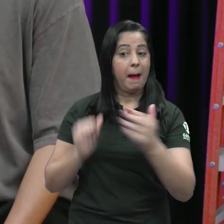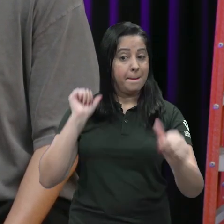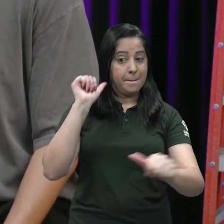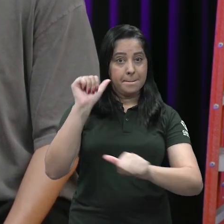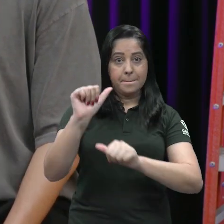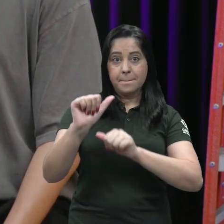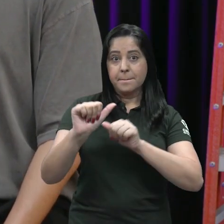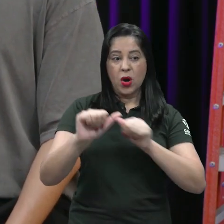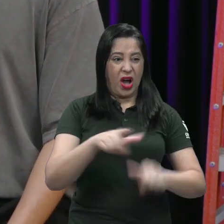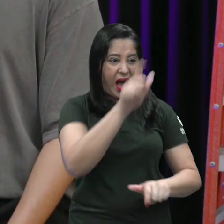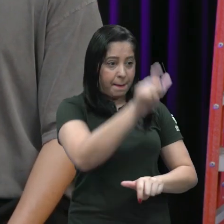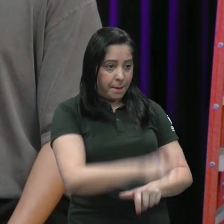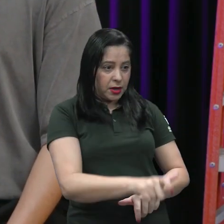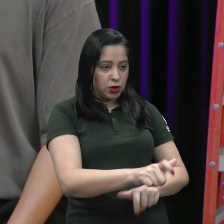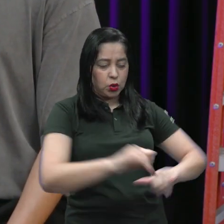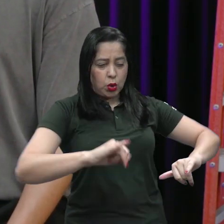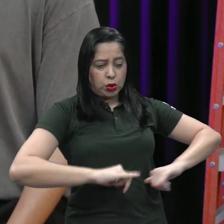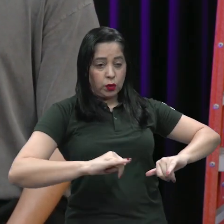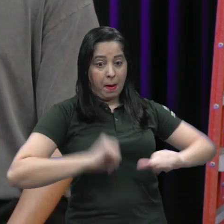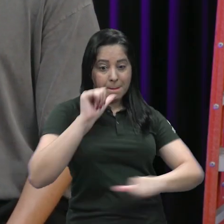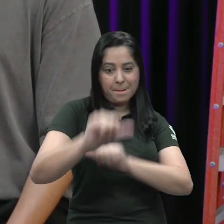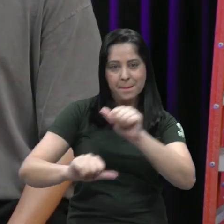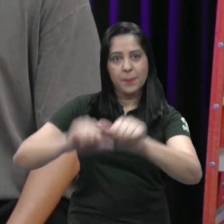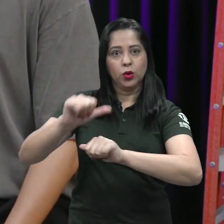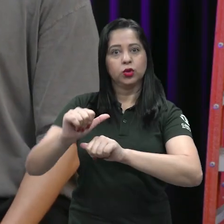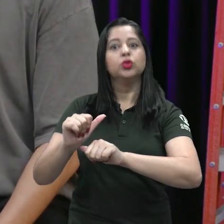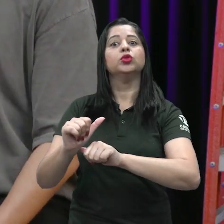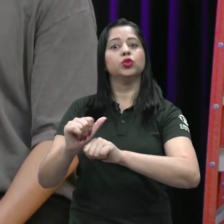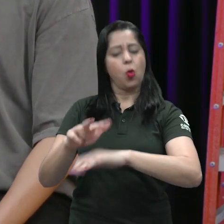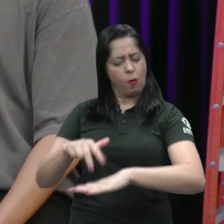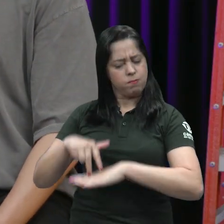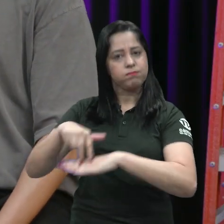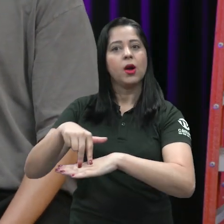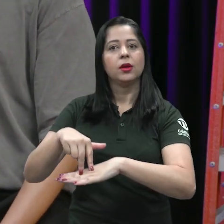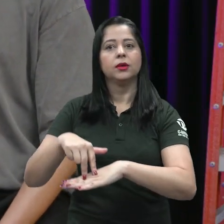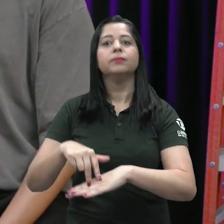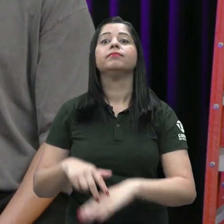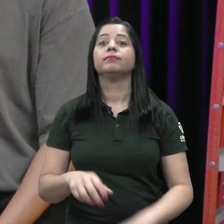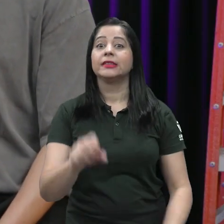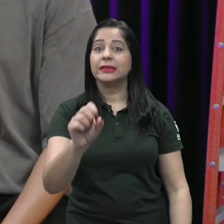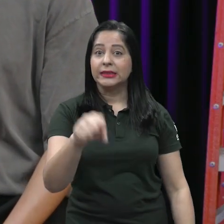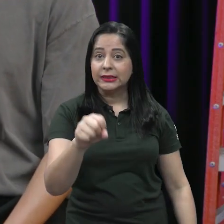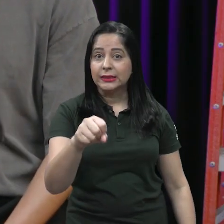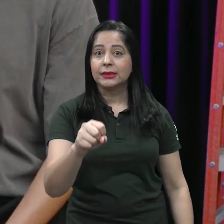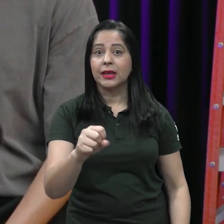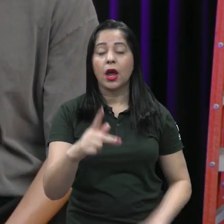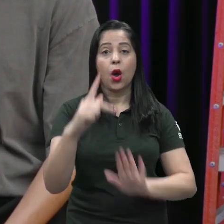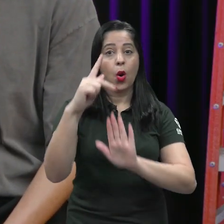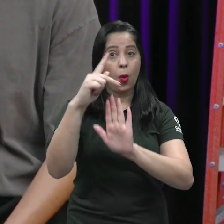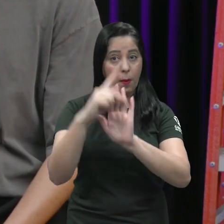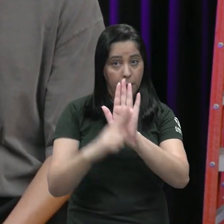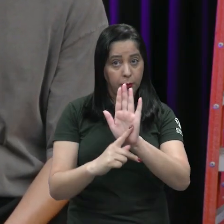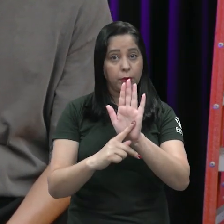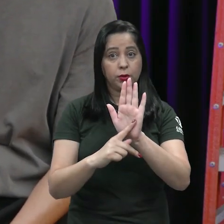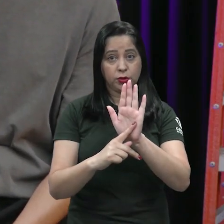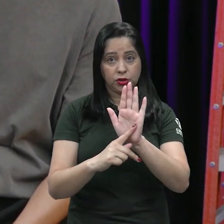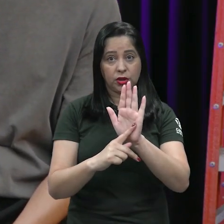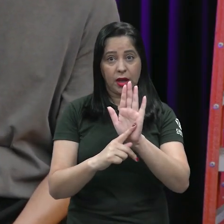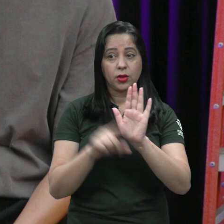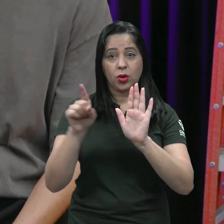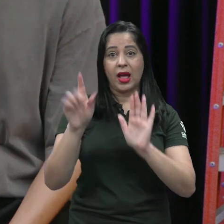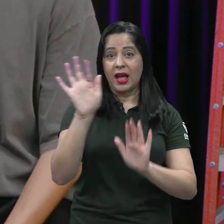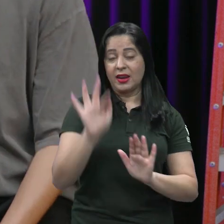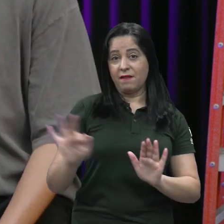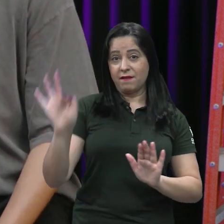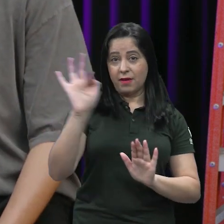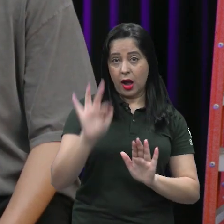uma história de dor em um ato de resistência e luz. E o mais legal, Fê, o projeto nasceu de uma